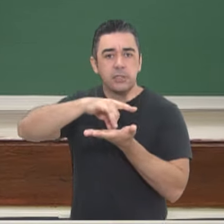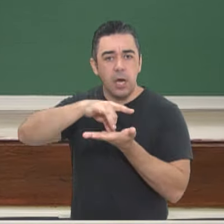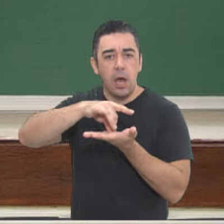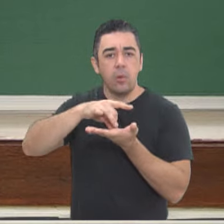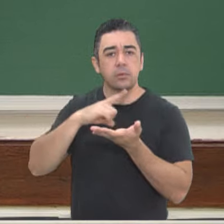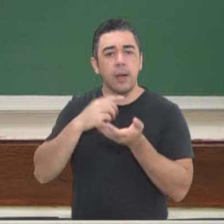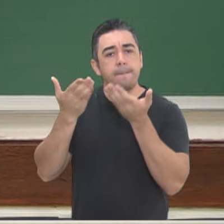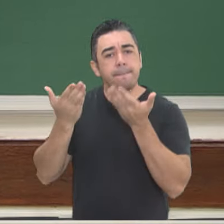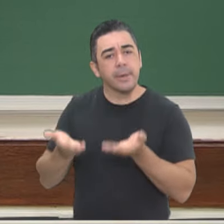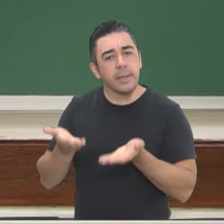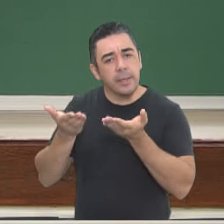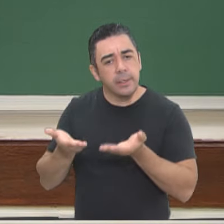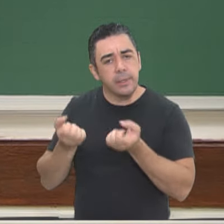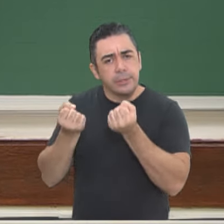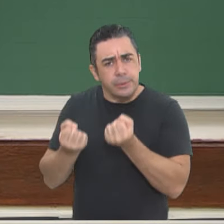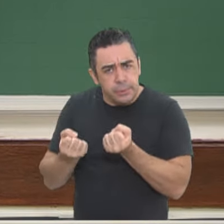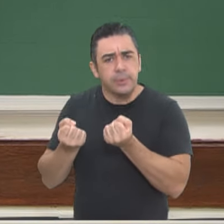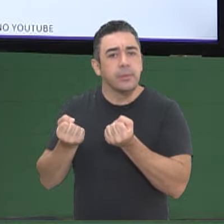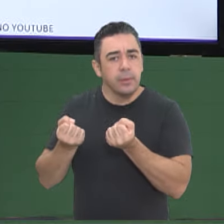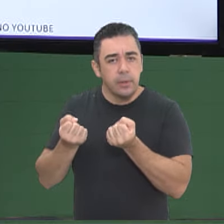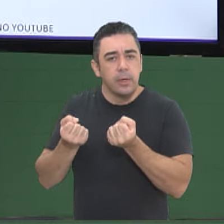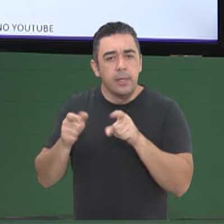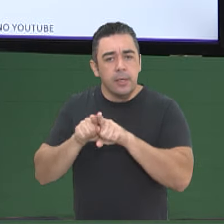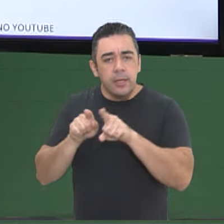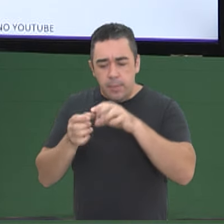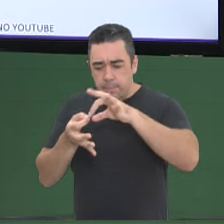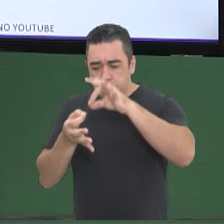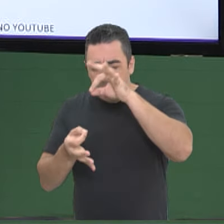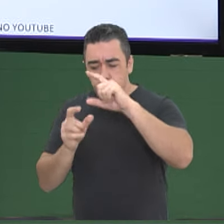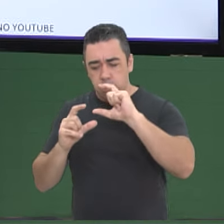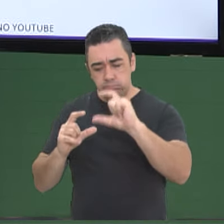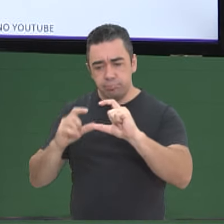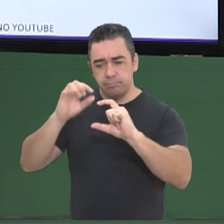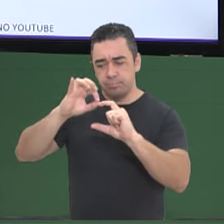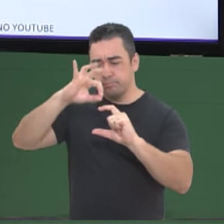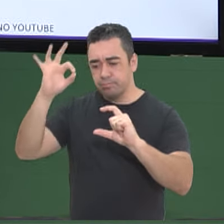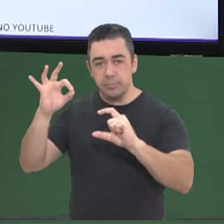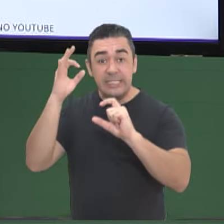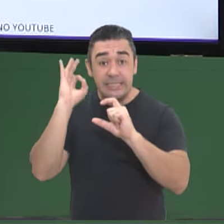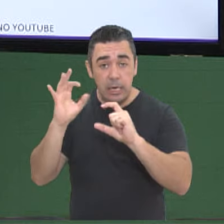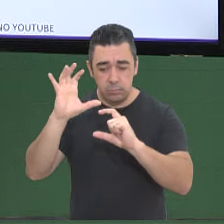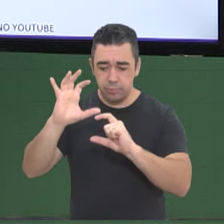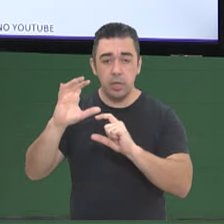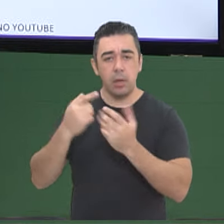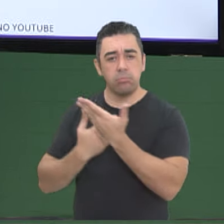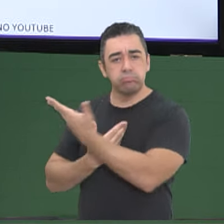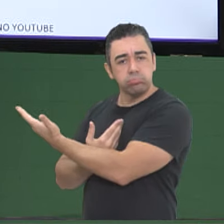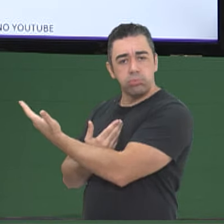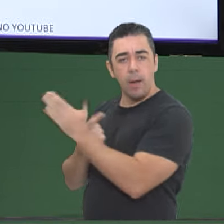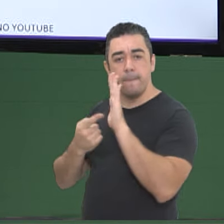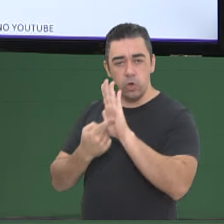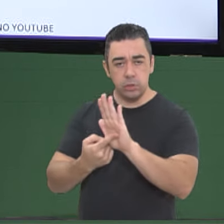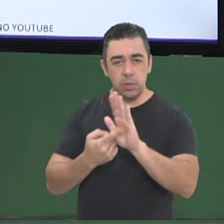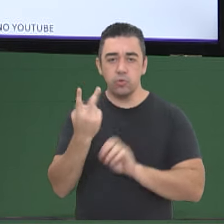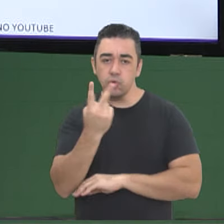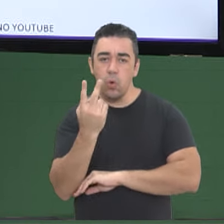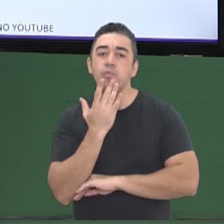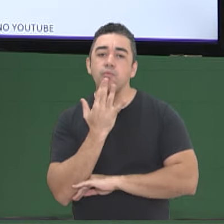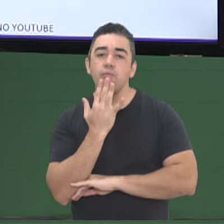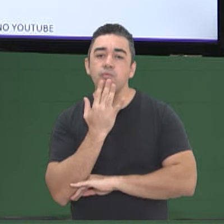né? Para que haja competição, que a competição seja justa, certo? Então aqui eu coloquei as duas cores também,